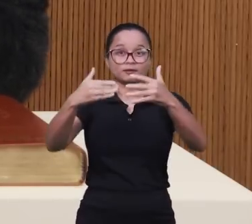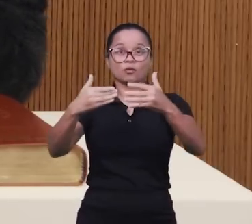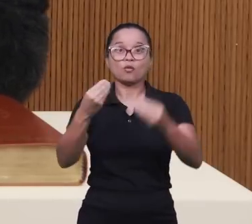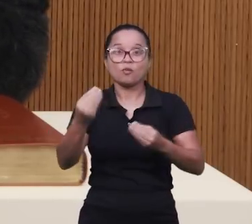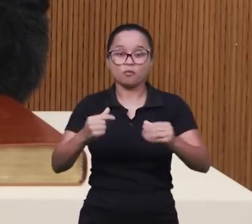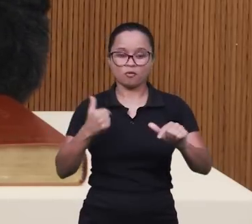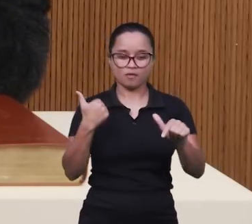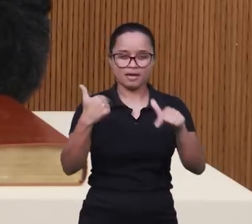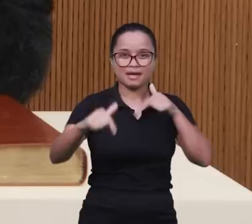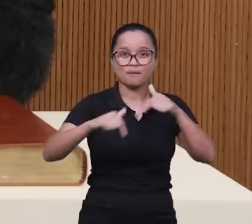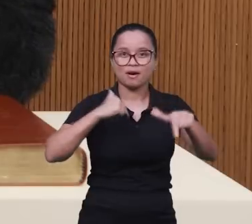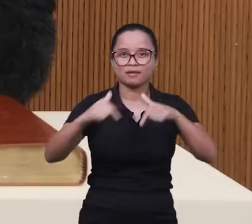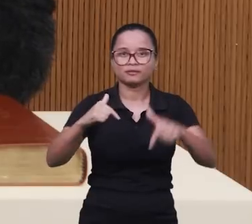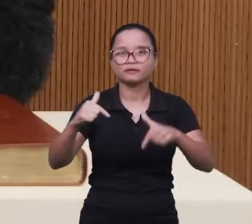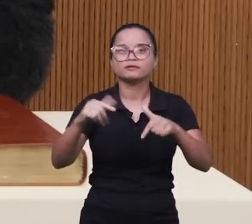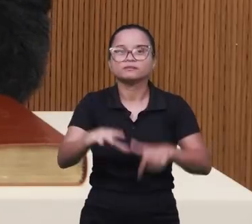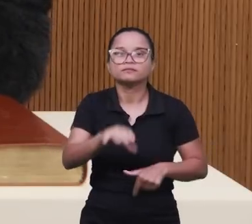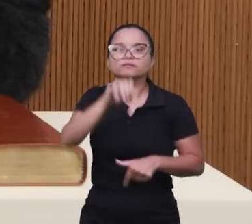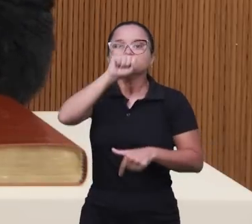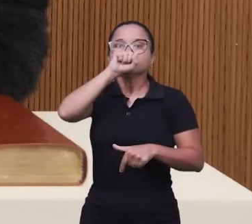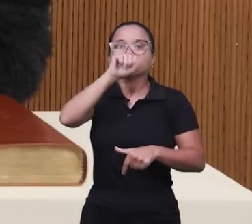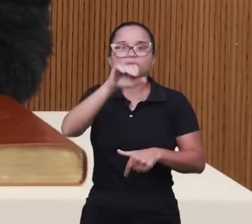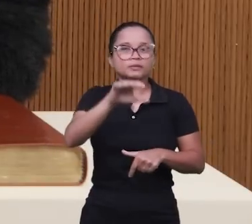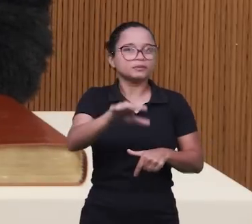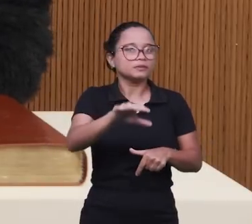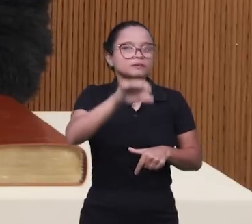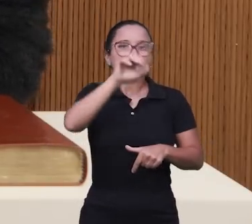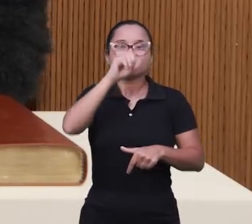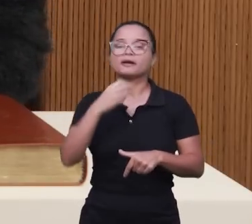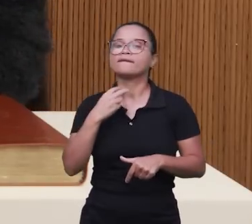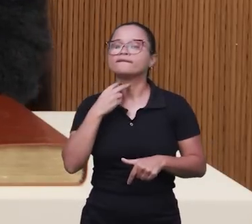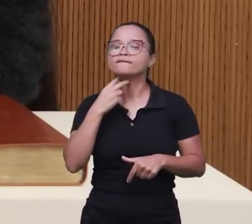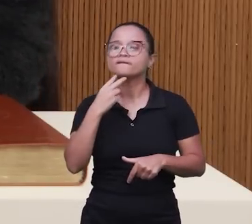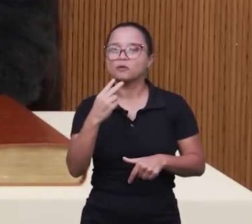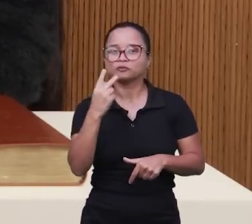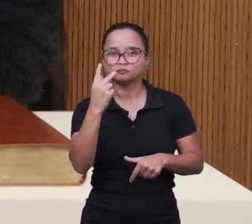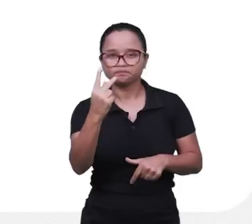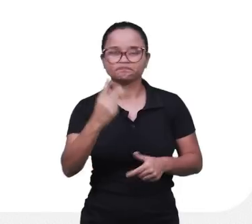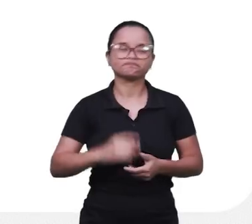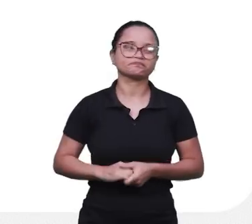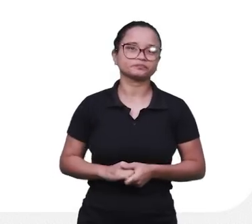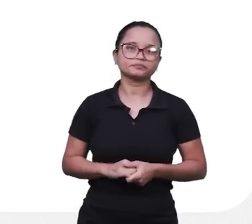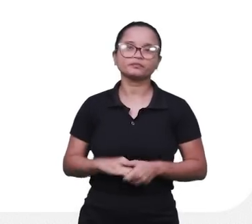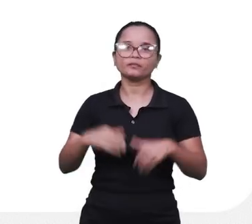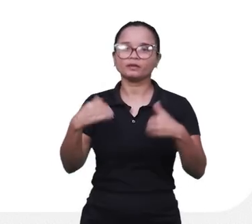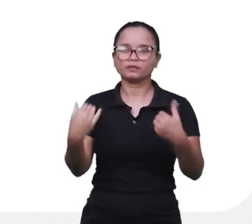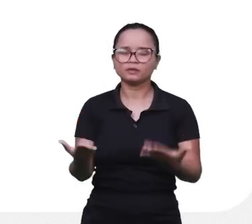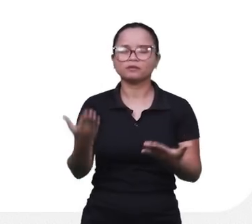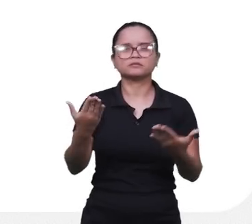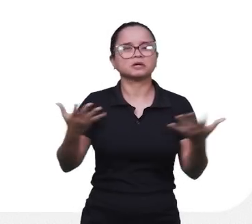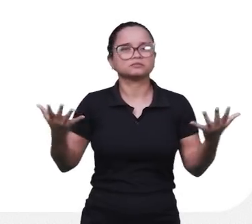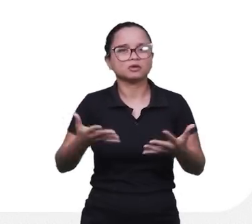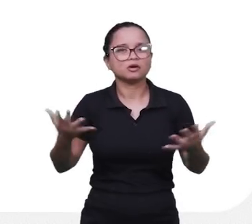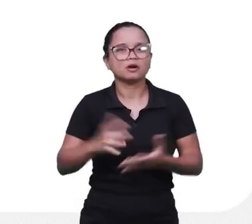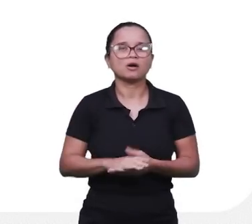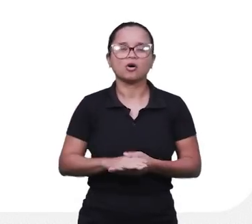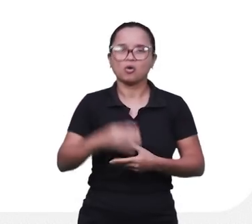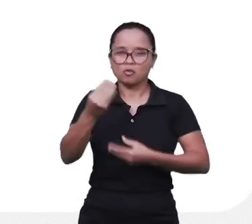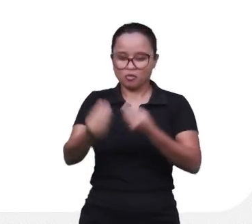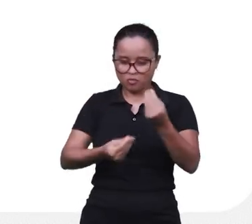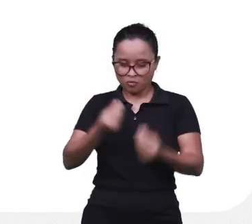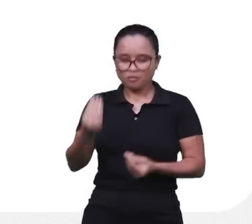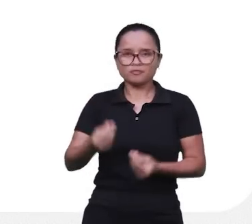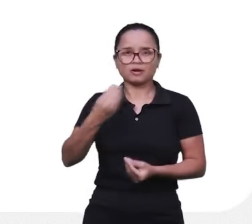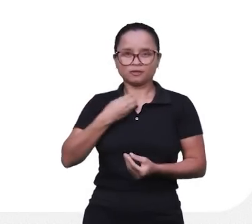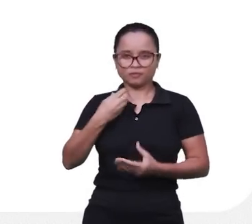desenvolver o trabalho de respiração para a evolução da sua voz. Onde surgem os primeiros sinais para